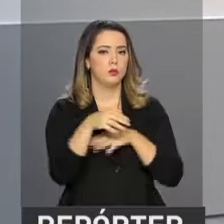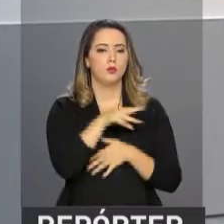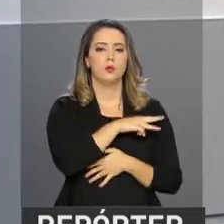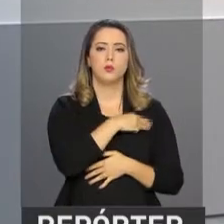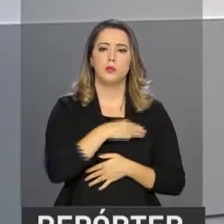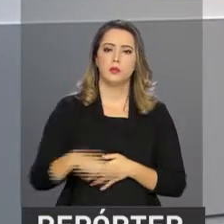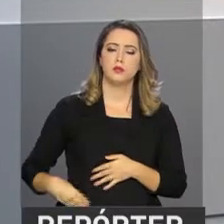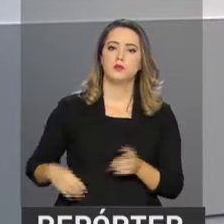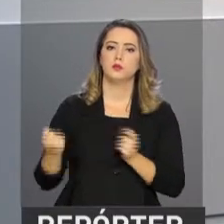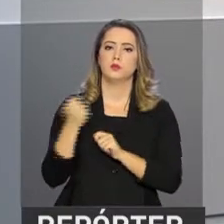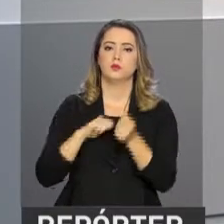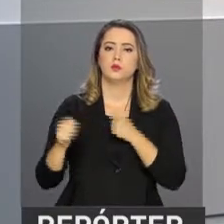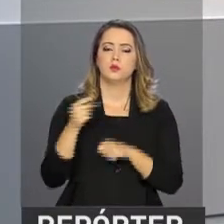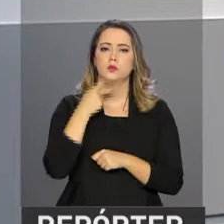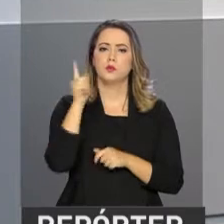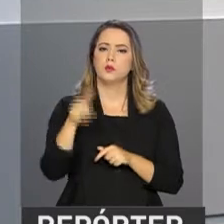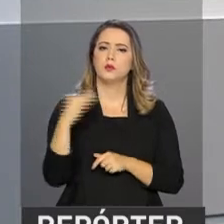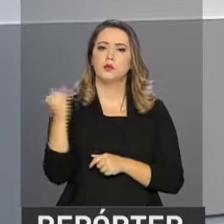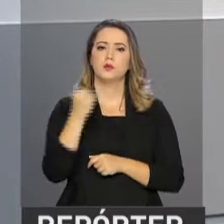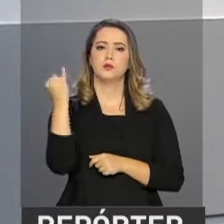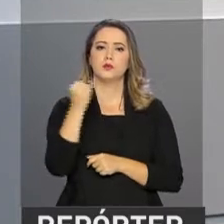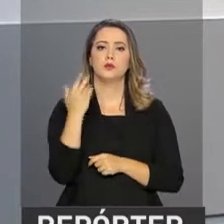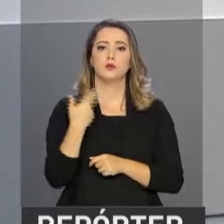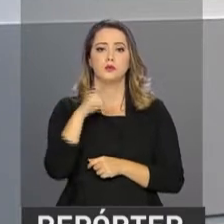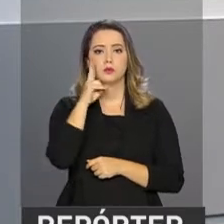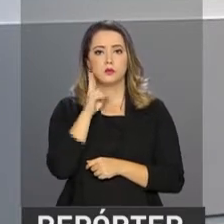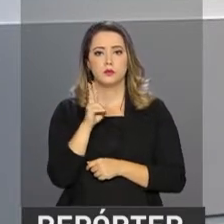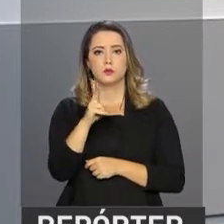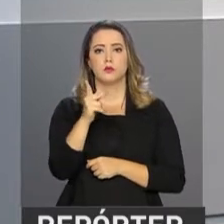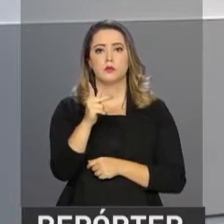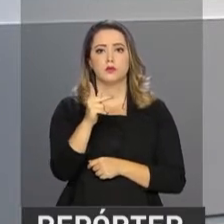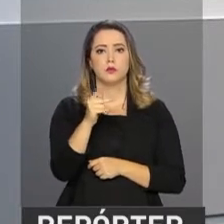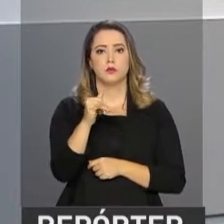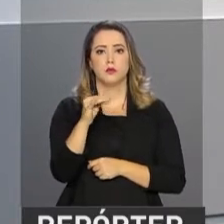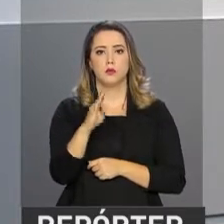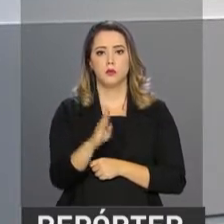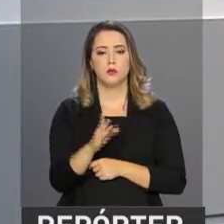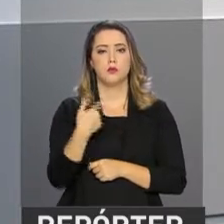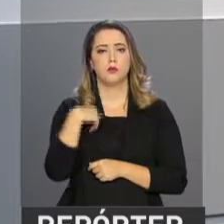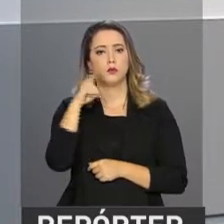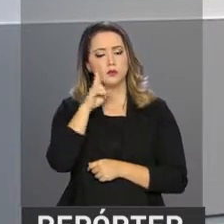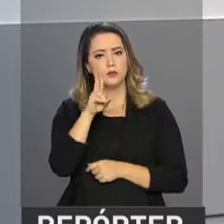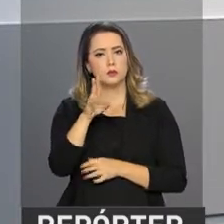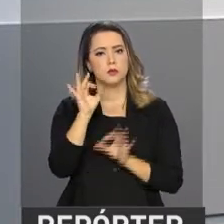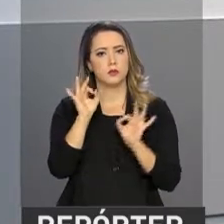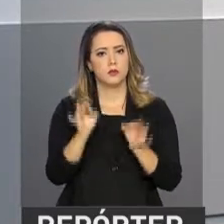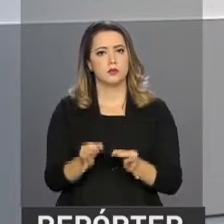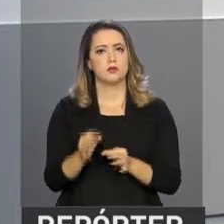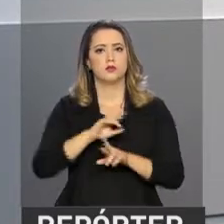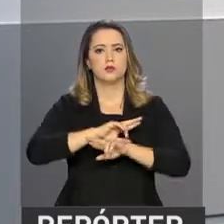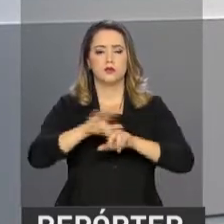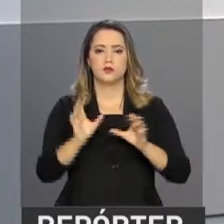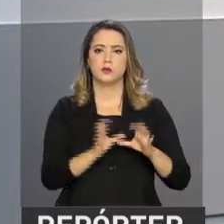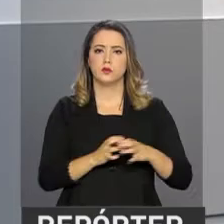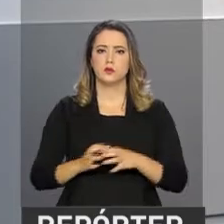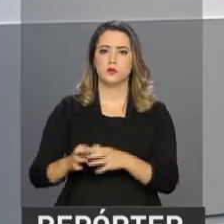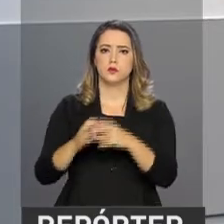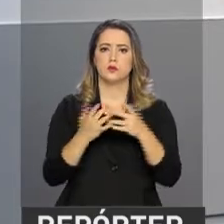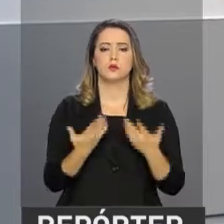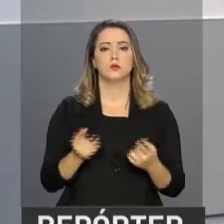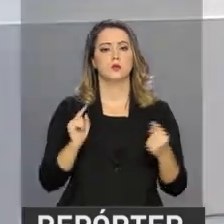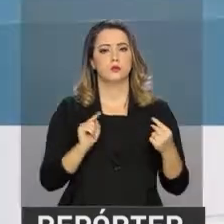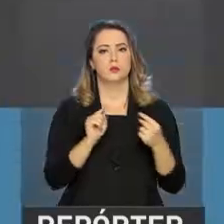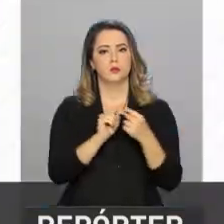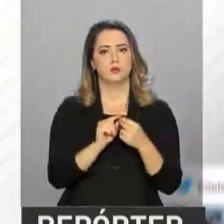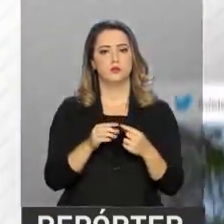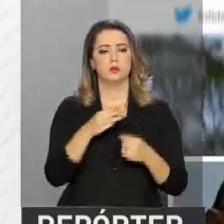da fazenda henrique meirelles destacou que é importante observar o desempenho do pib levando em consideração determinados setores de